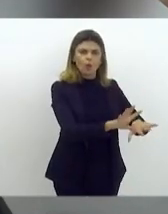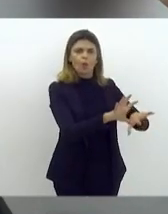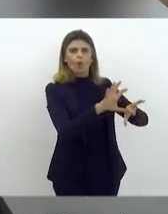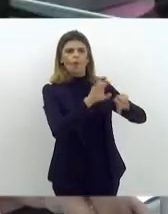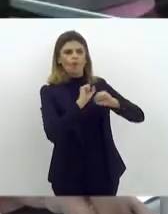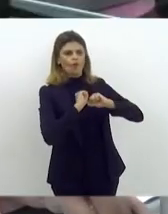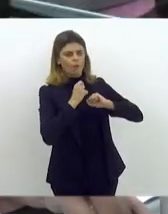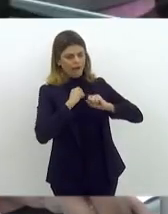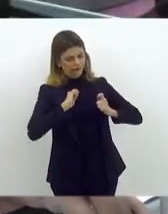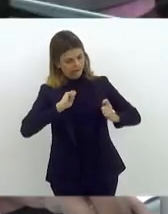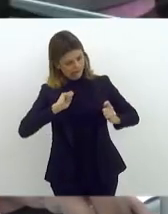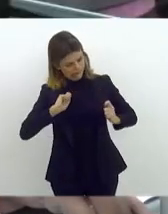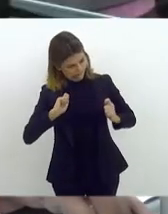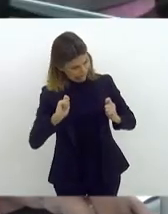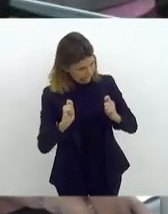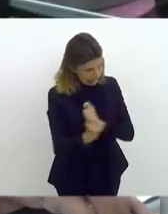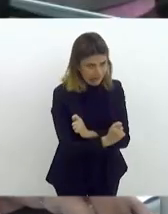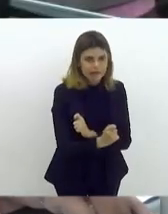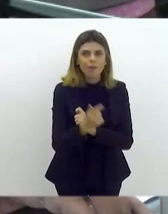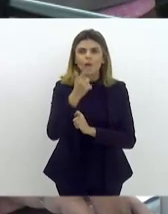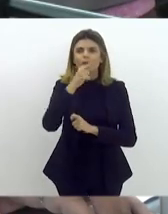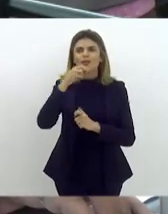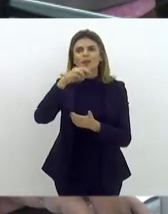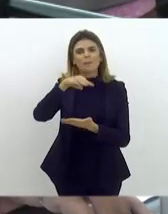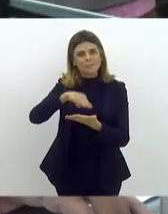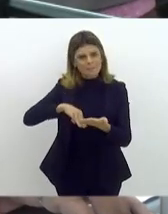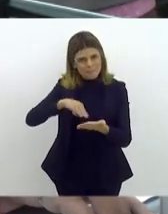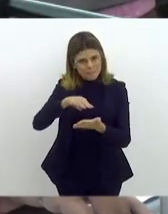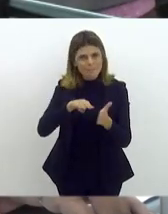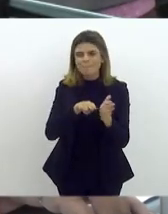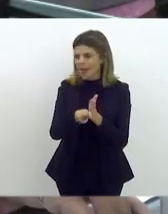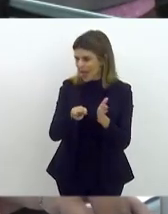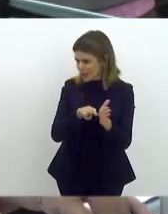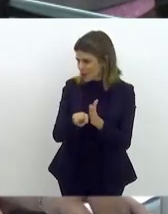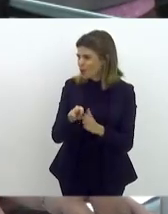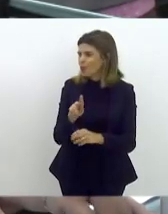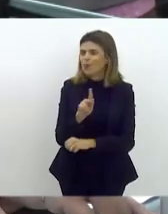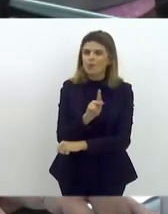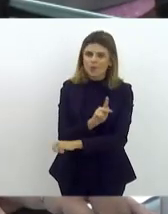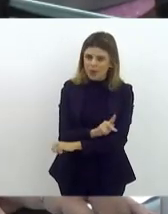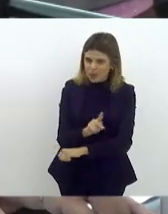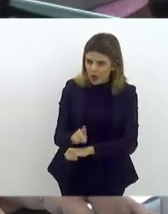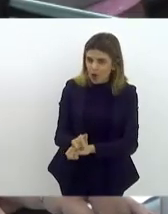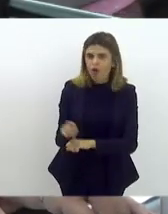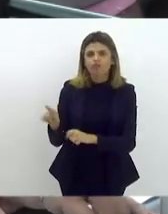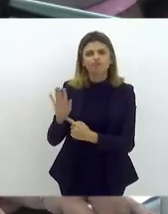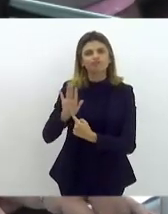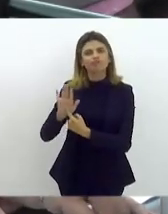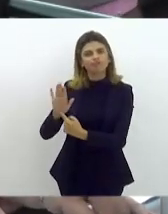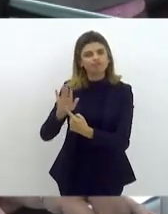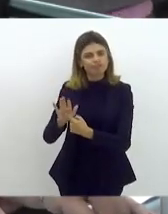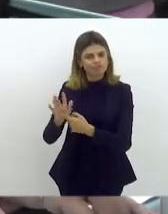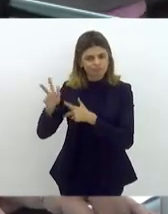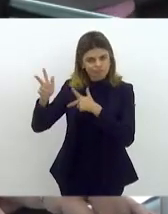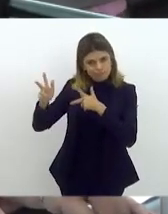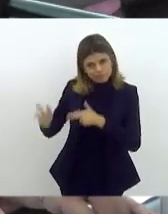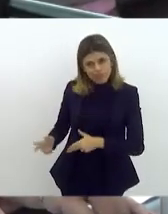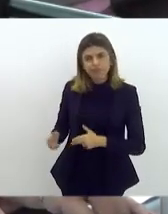e tem que se moldar para passar o método pedagógico e uma exposição como essa e